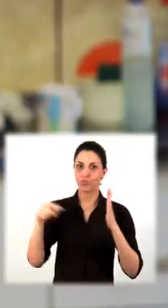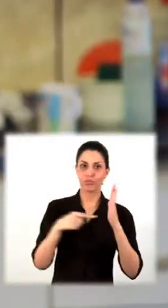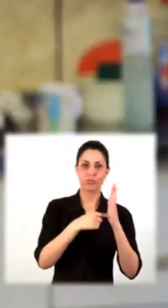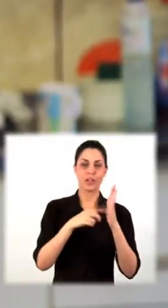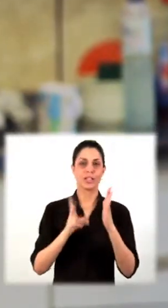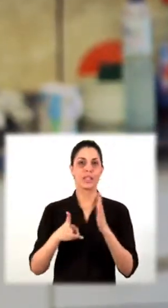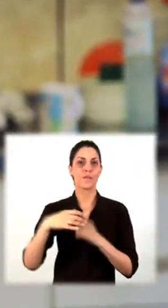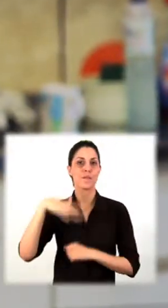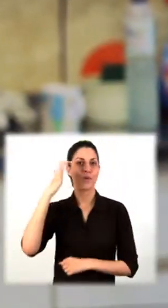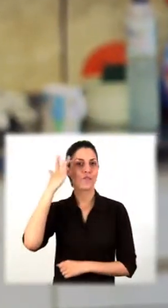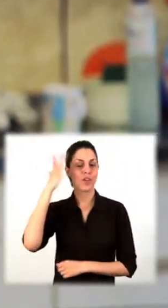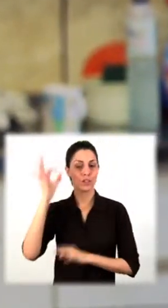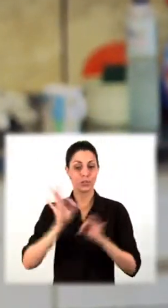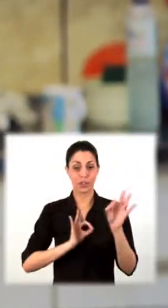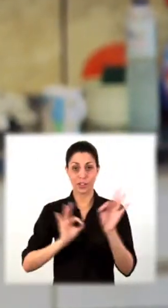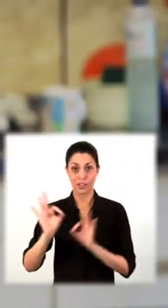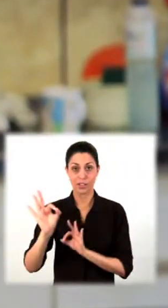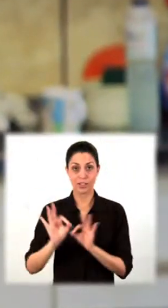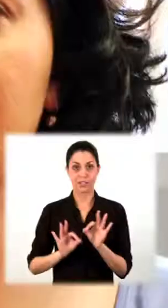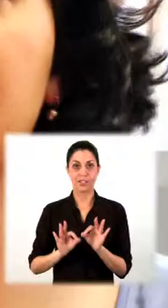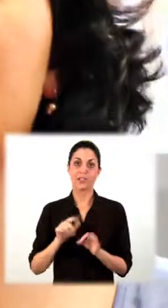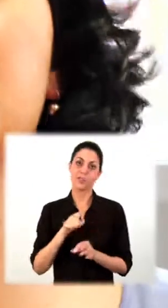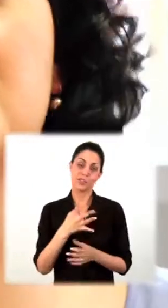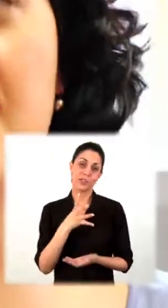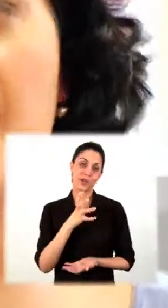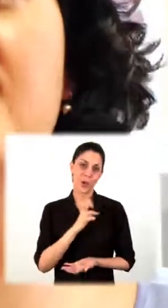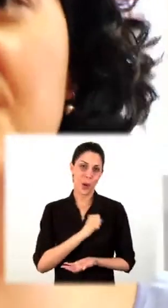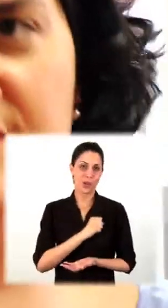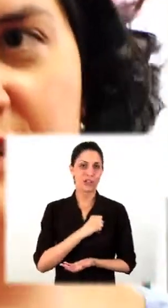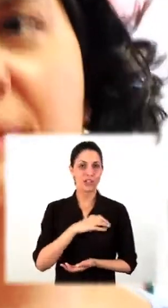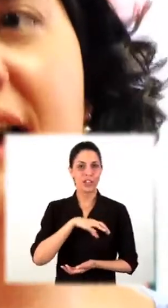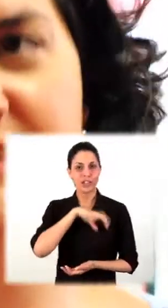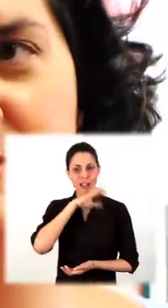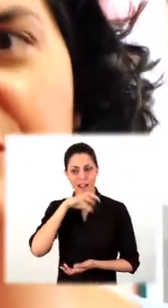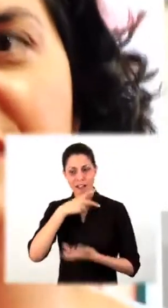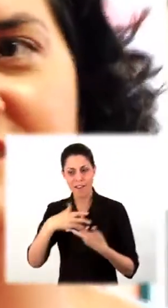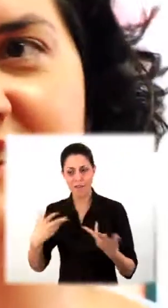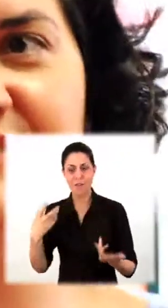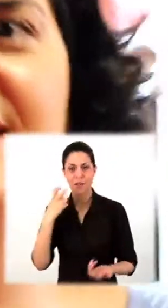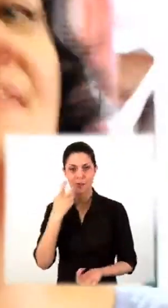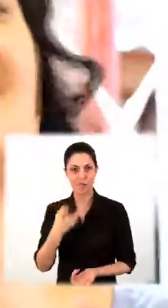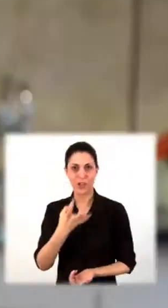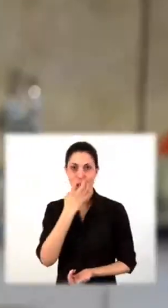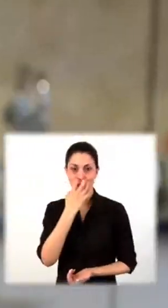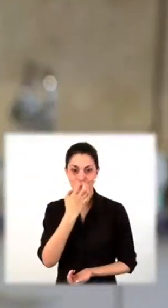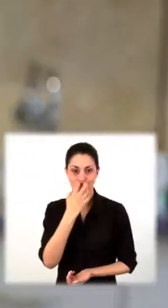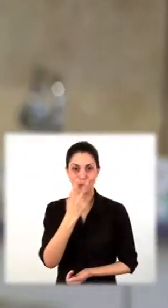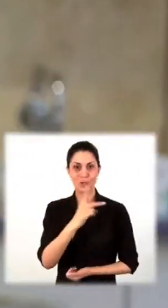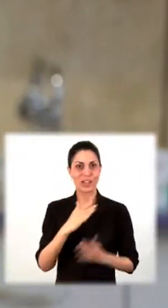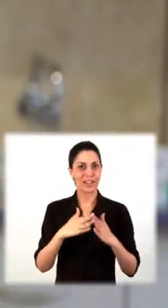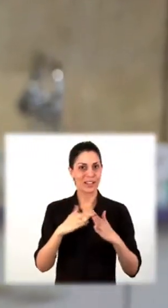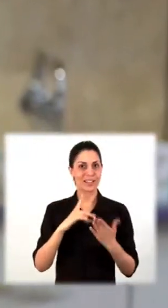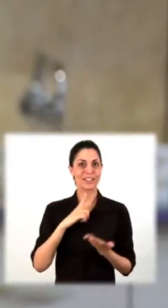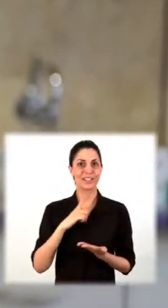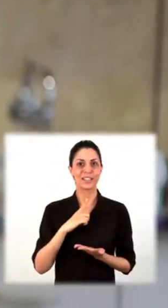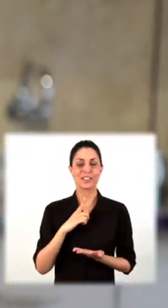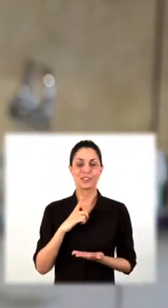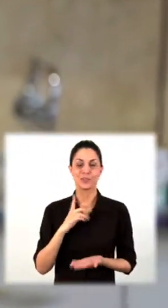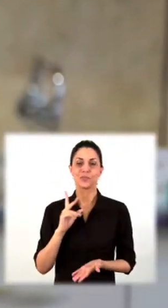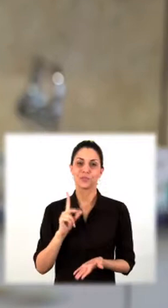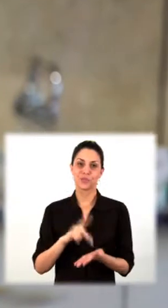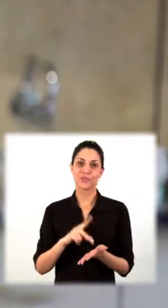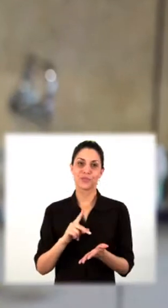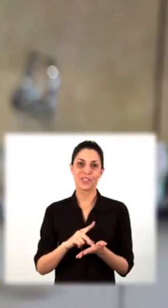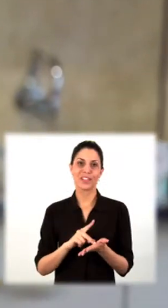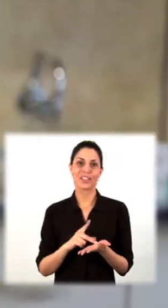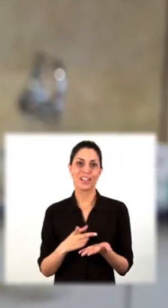meta assim, é sempre mais fácil da gente se localizar. E você é uma pessoa que gosta muito de animais, pelo visto, Que tem bastante cachorro na sua casa.